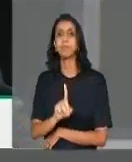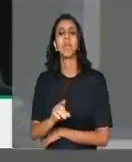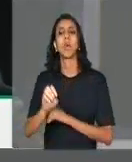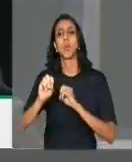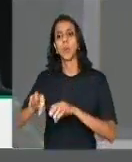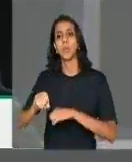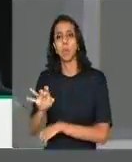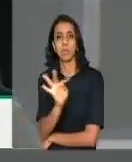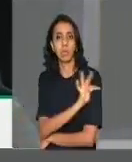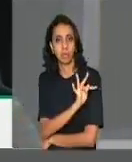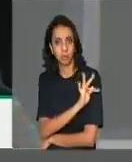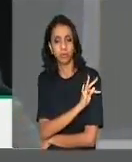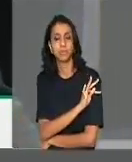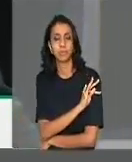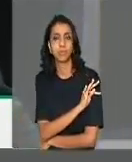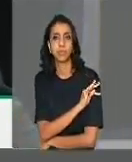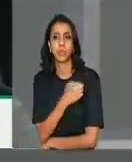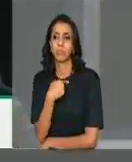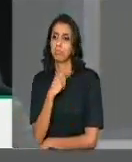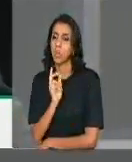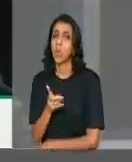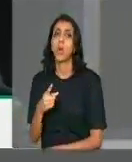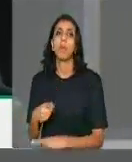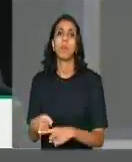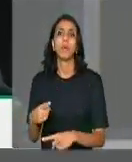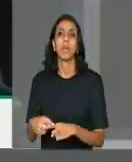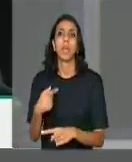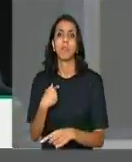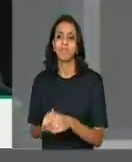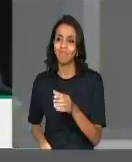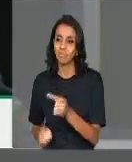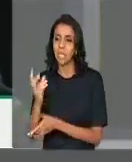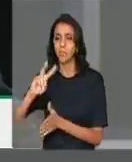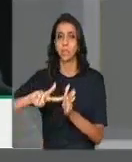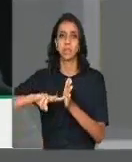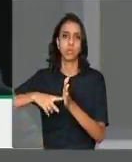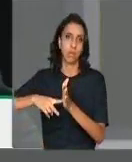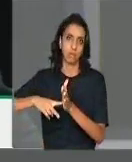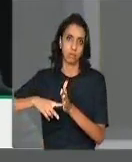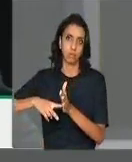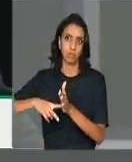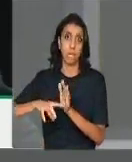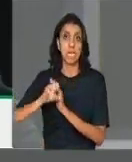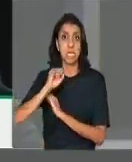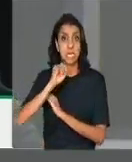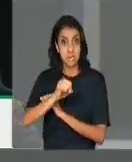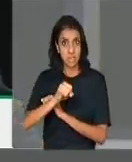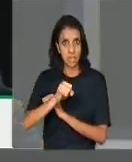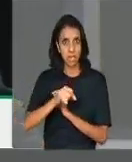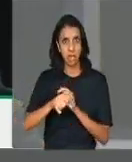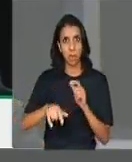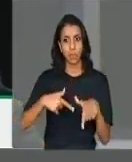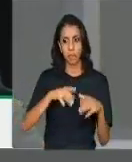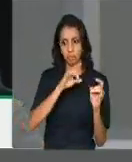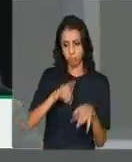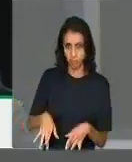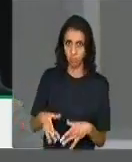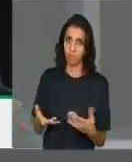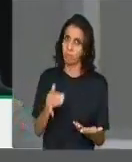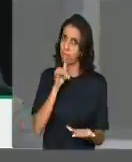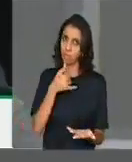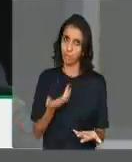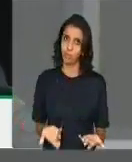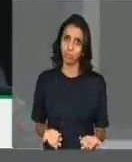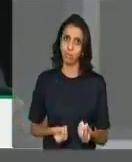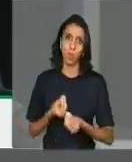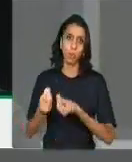ensino técnico, exatamente porque sou fundador do sindicato, e seria uma tristeza para mim